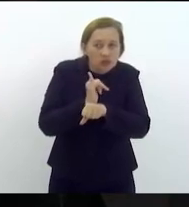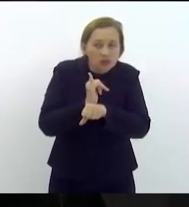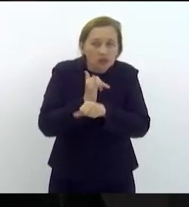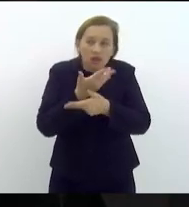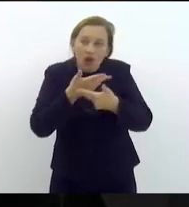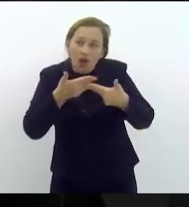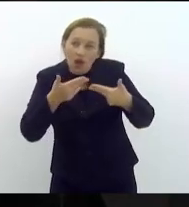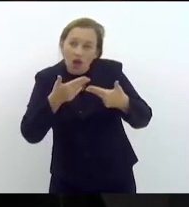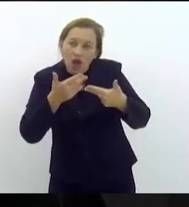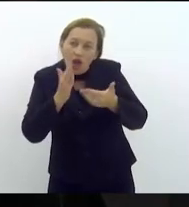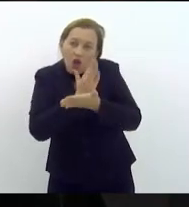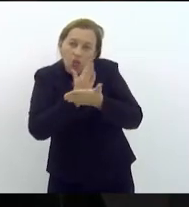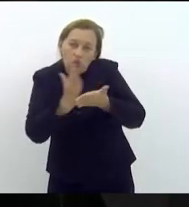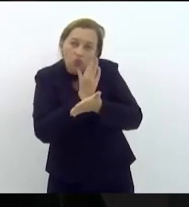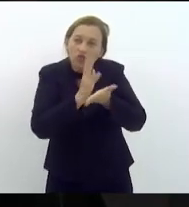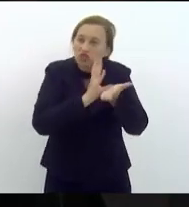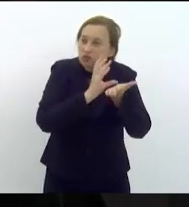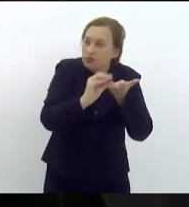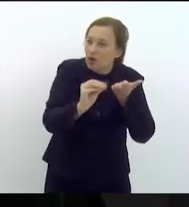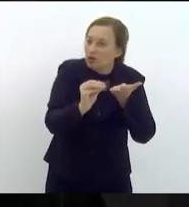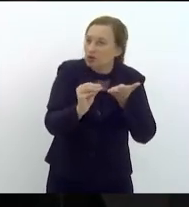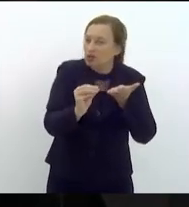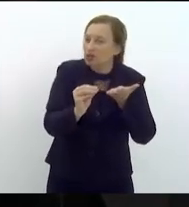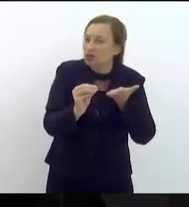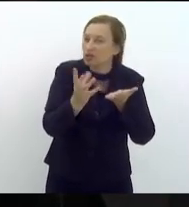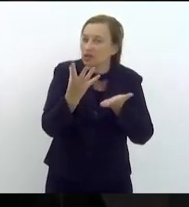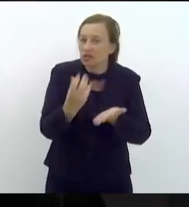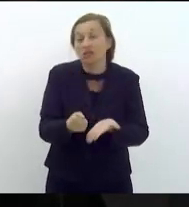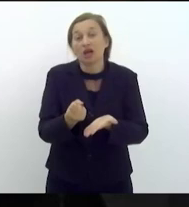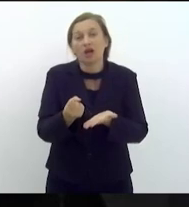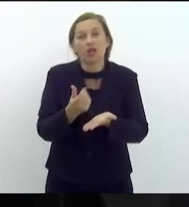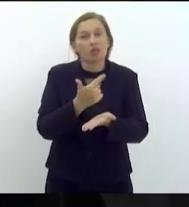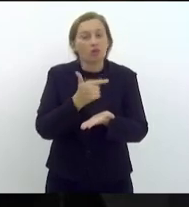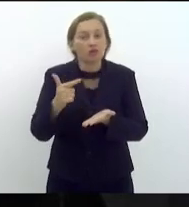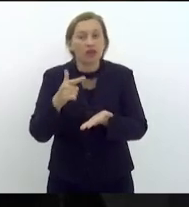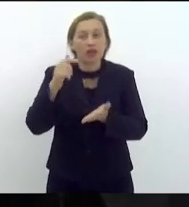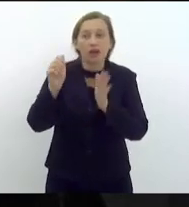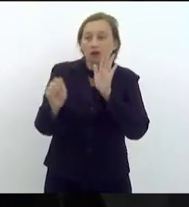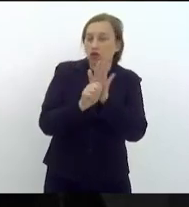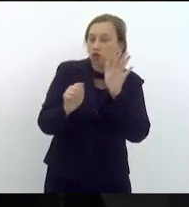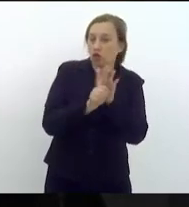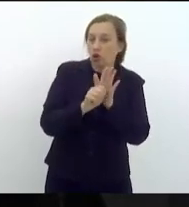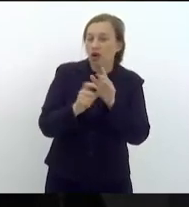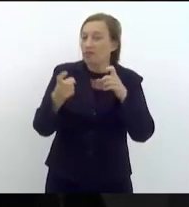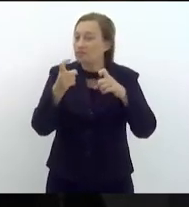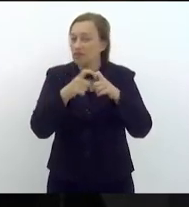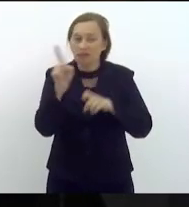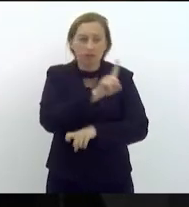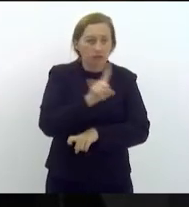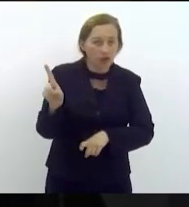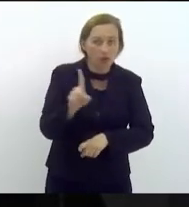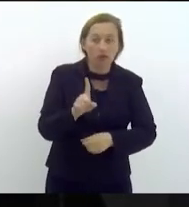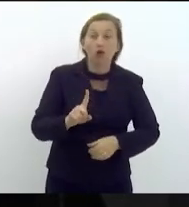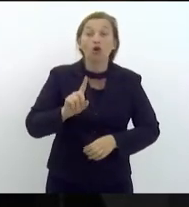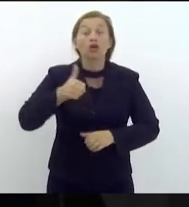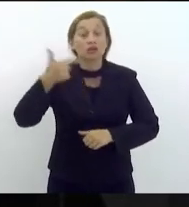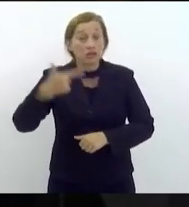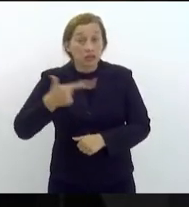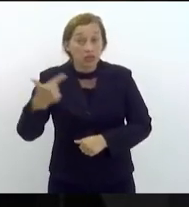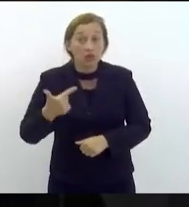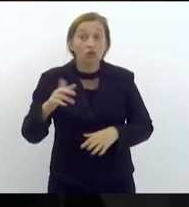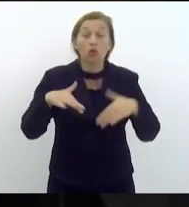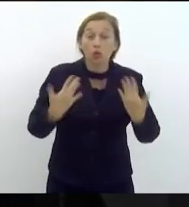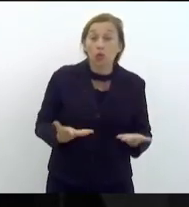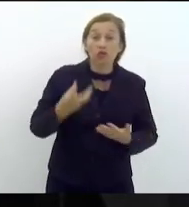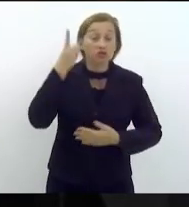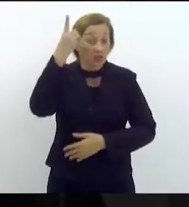pautas então que sejamos Claros não existe maconha medicinal segundo ponto quando o